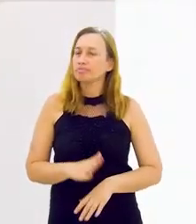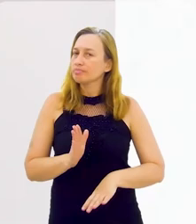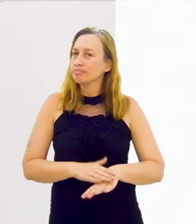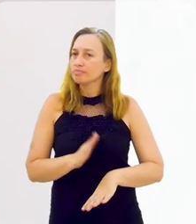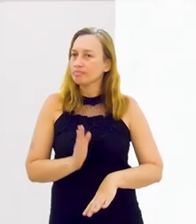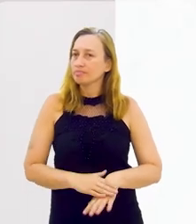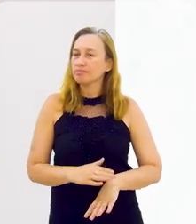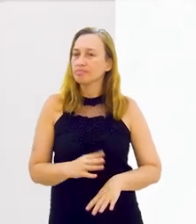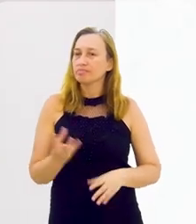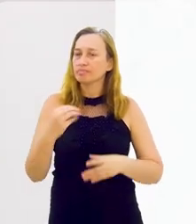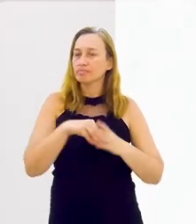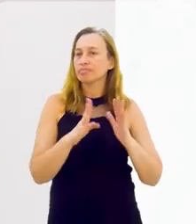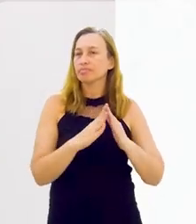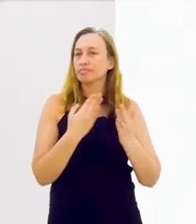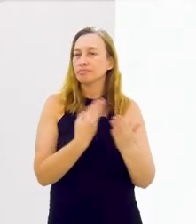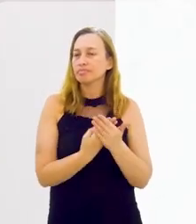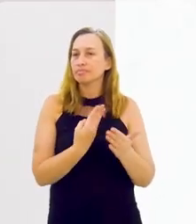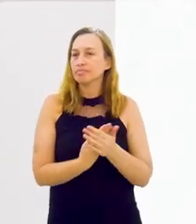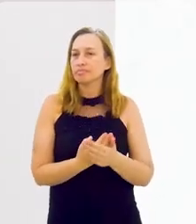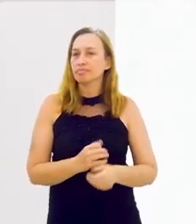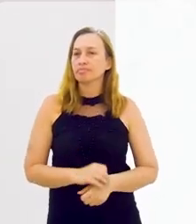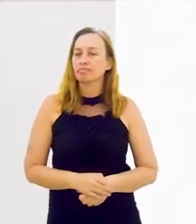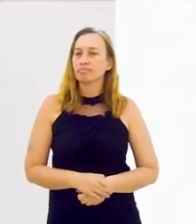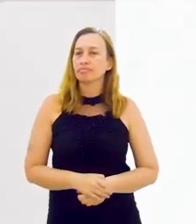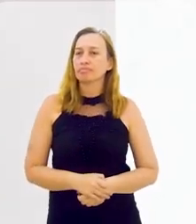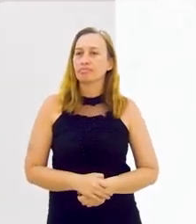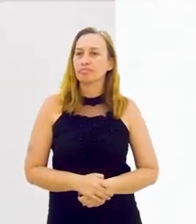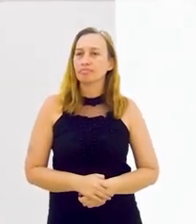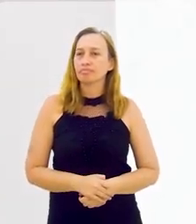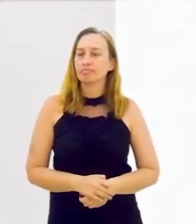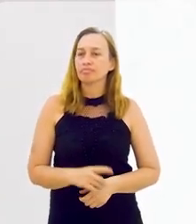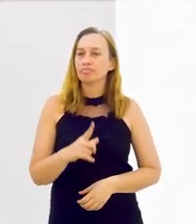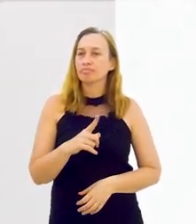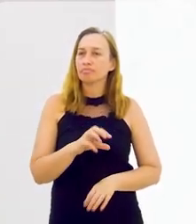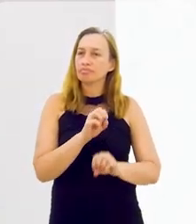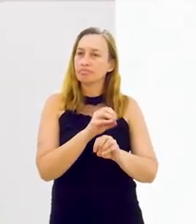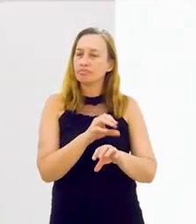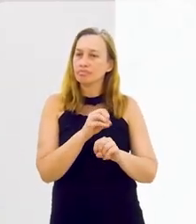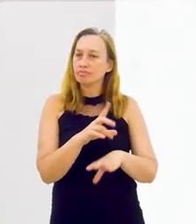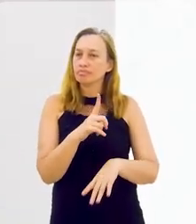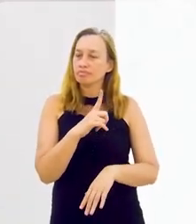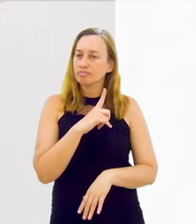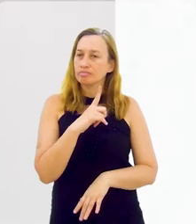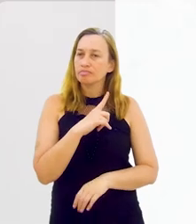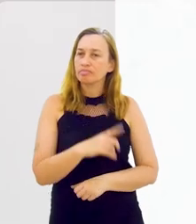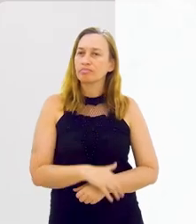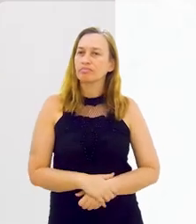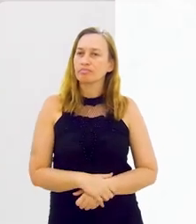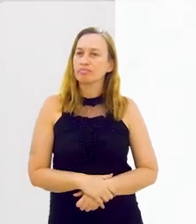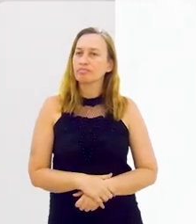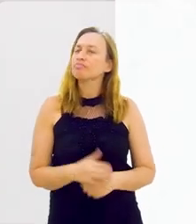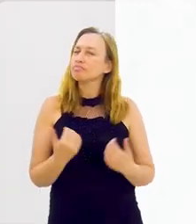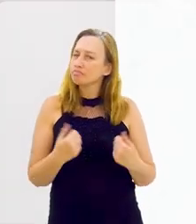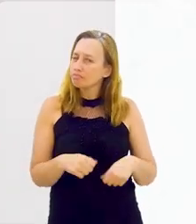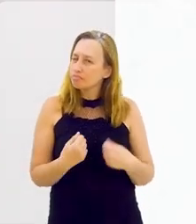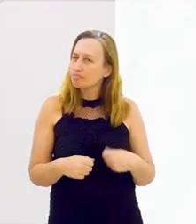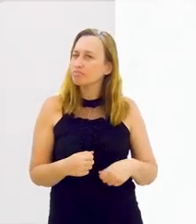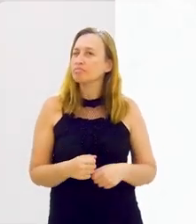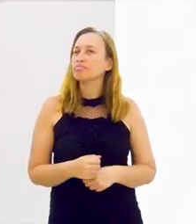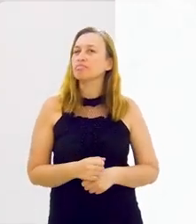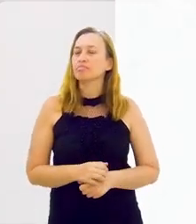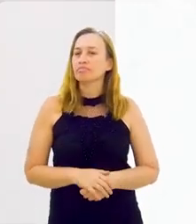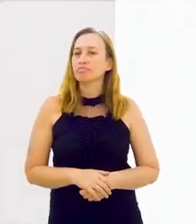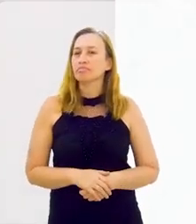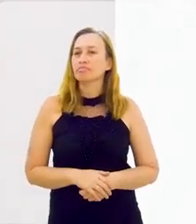que entrar cada vez mais nas escolas. Assim. A gente tem uma educação ainda